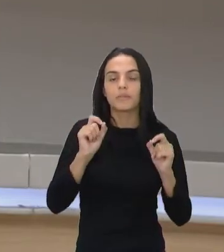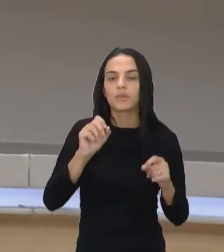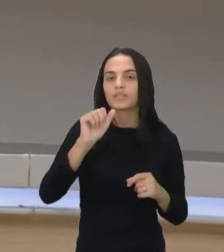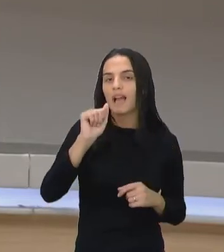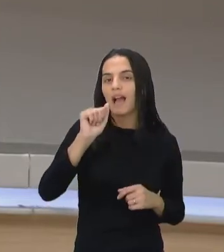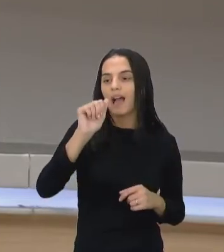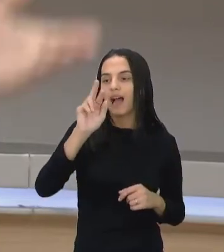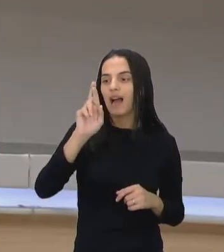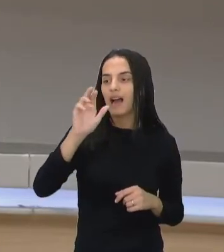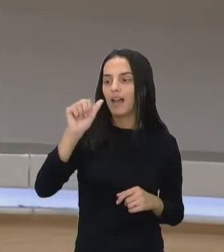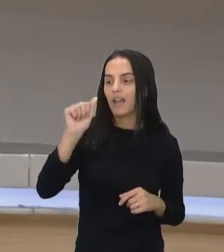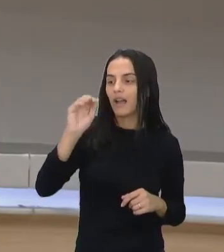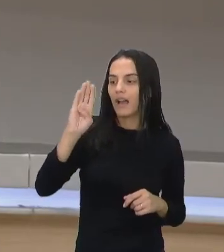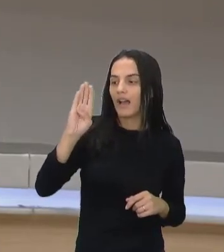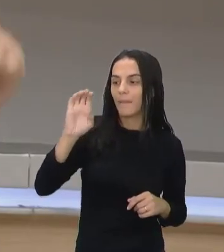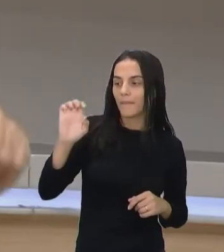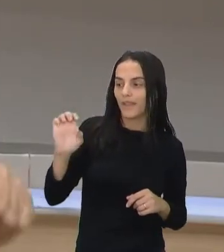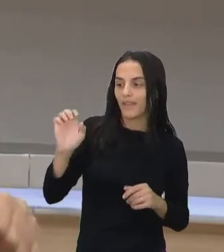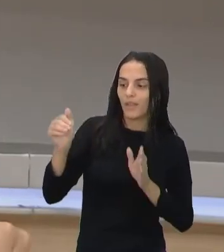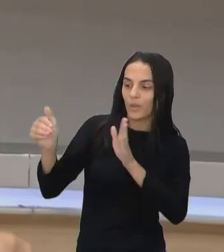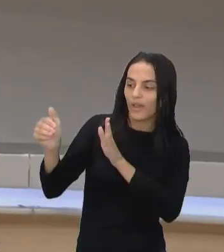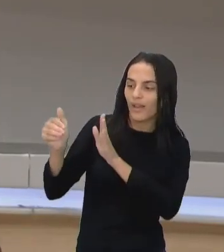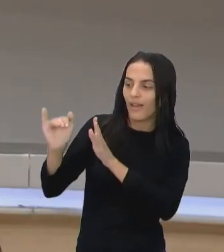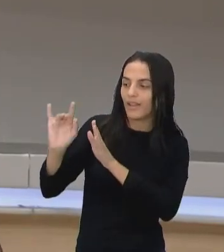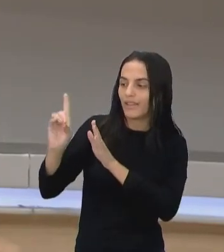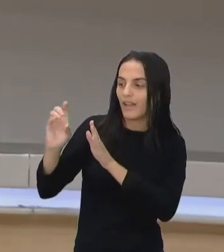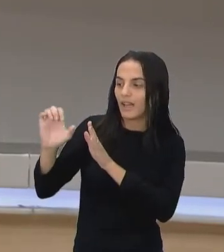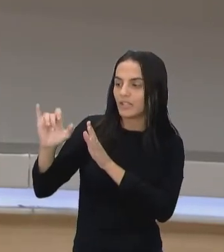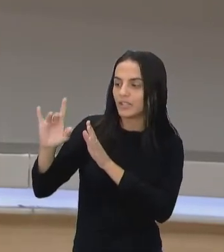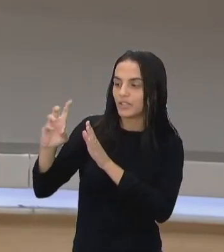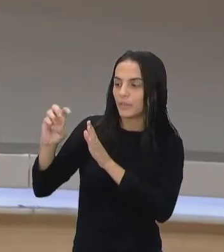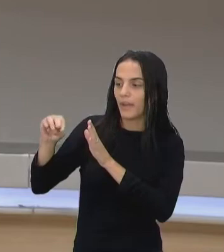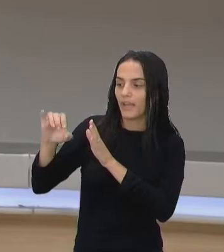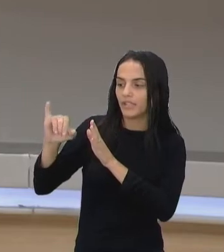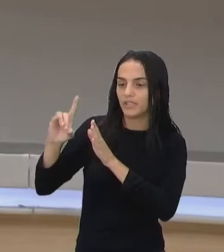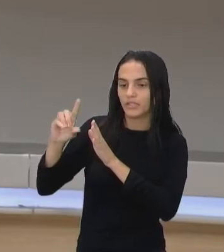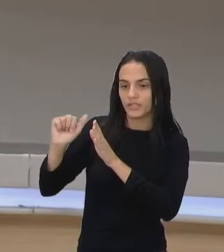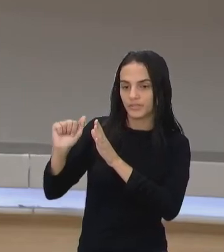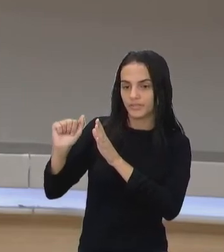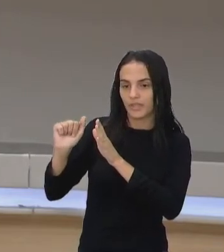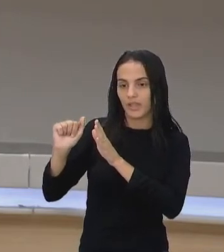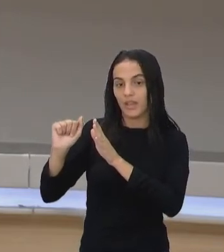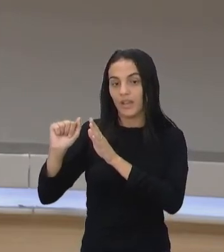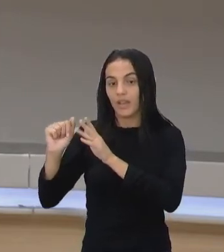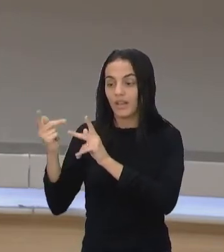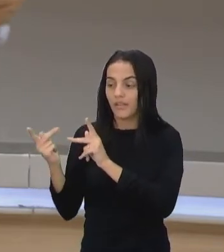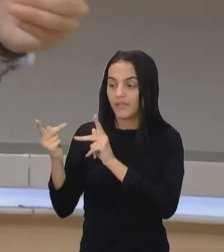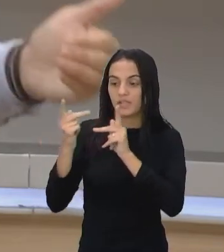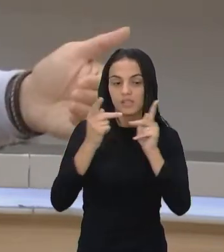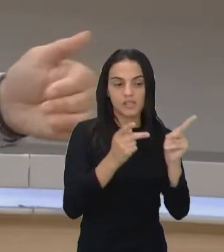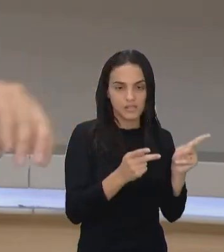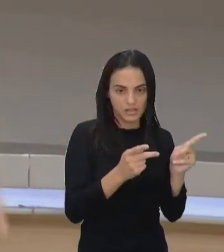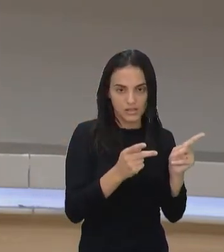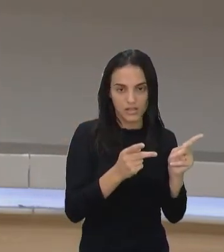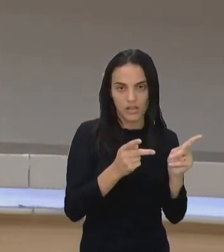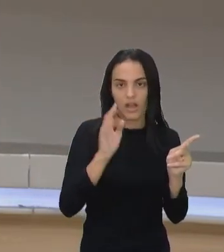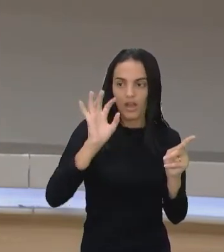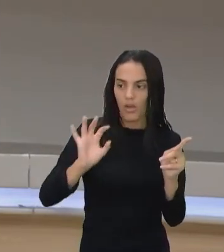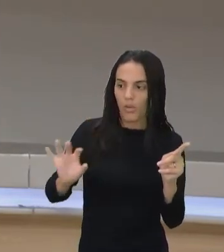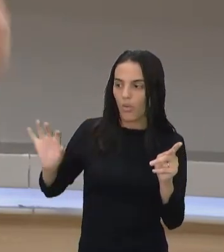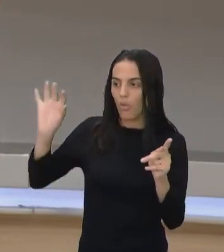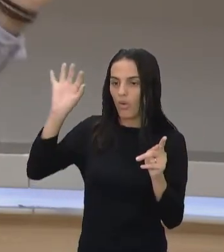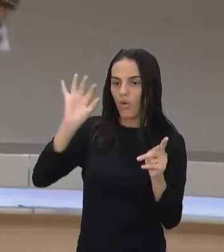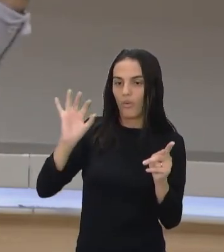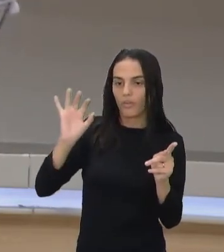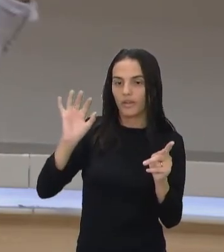árabes, lá na Idade Média. E quando ele chega na Europa e se populariza,